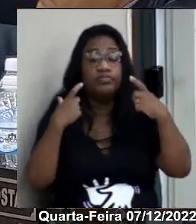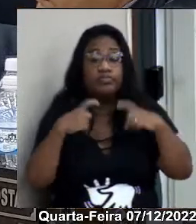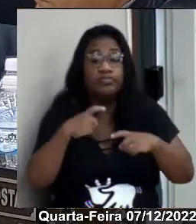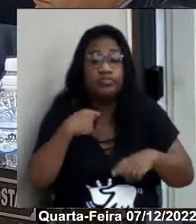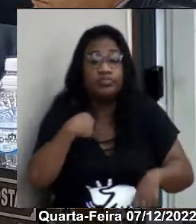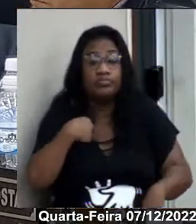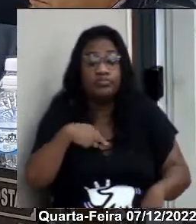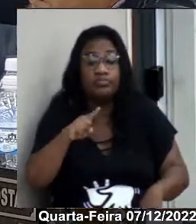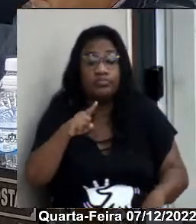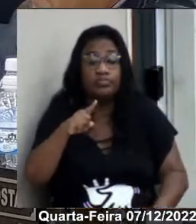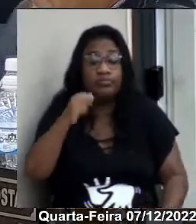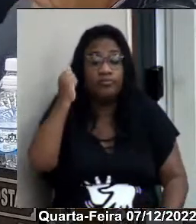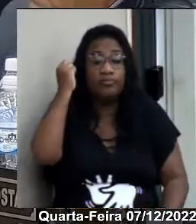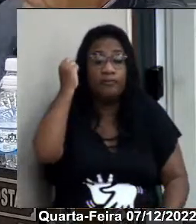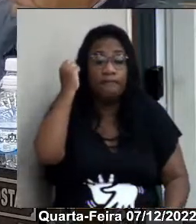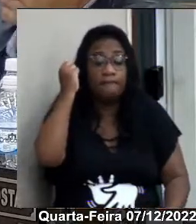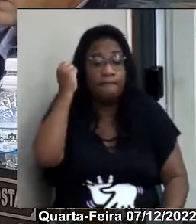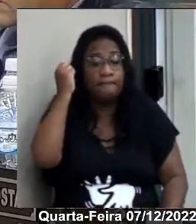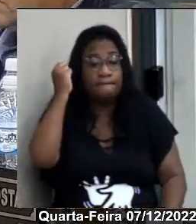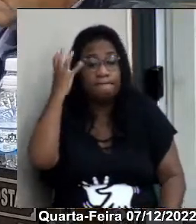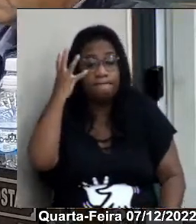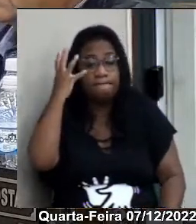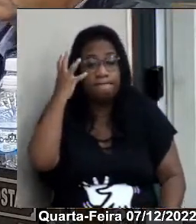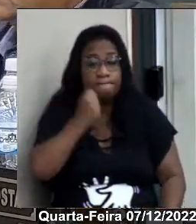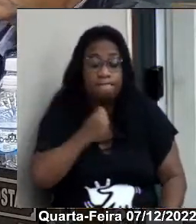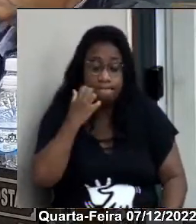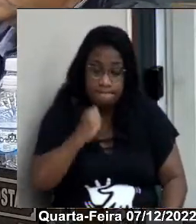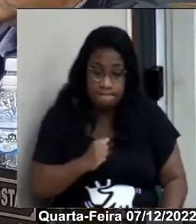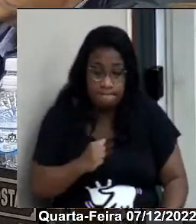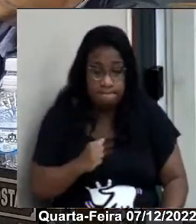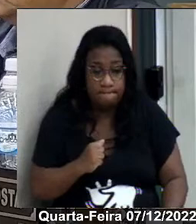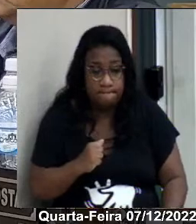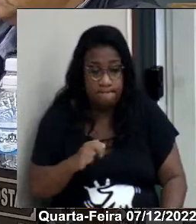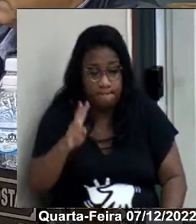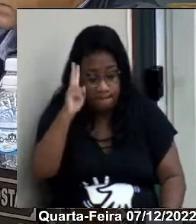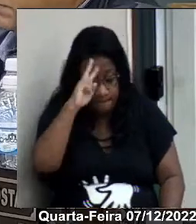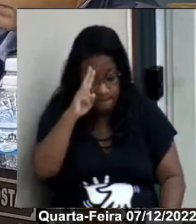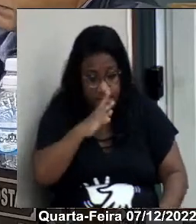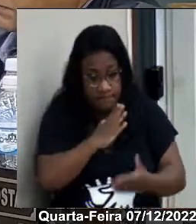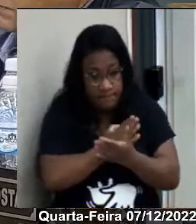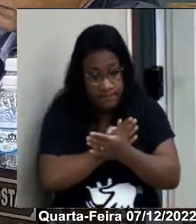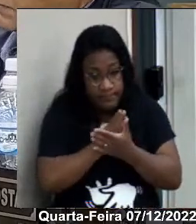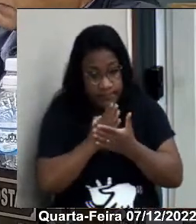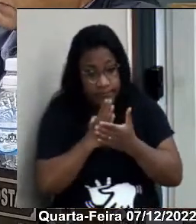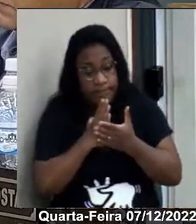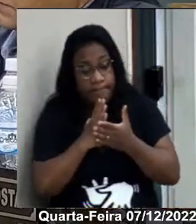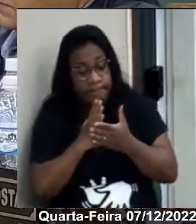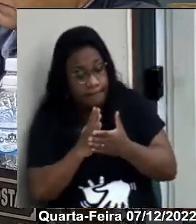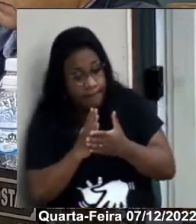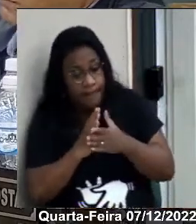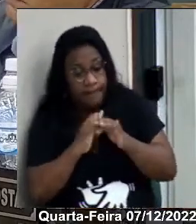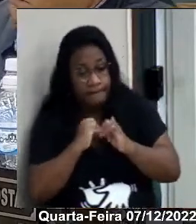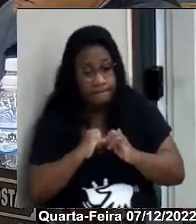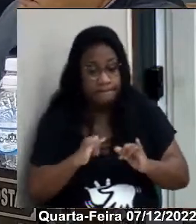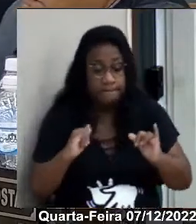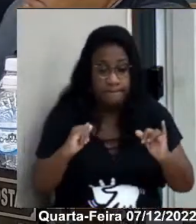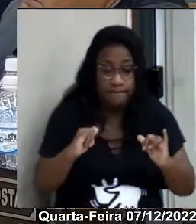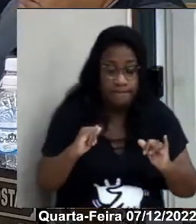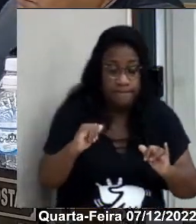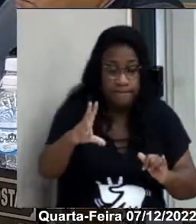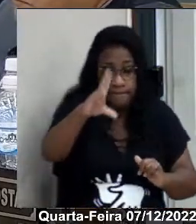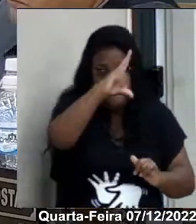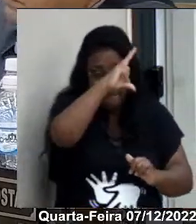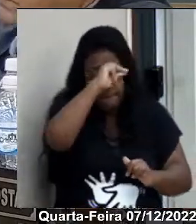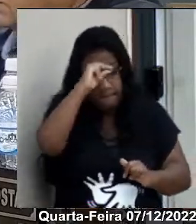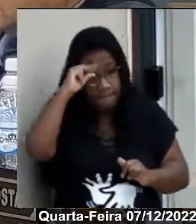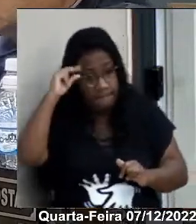onde está indo o dinheiro da nossa aposentadoria. E olha uma coisa que eu descobri. Eu lembro que no começo do mandato eu fiz um discurso dizendo que a